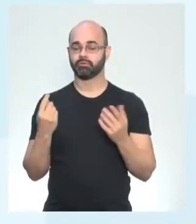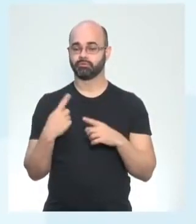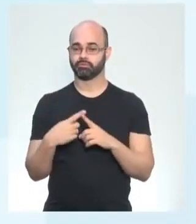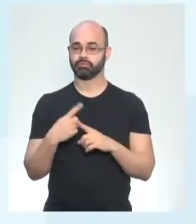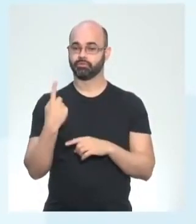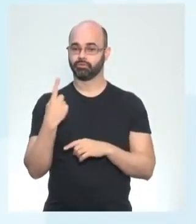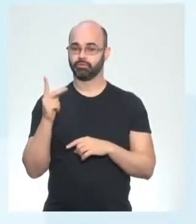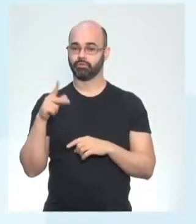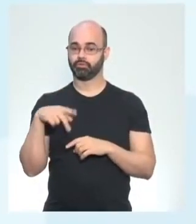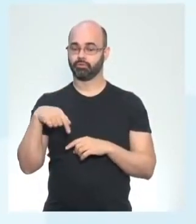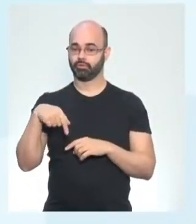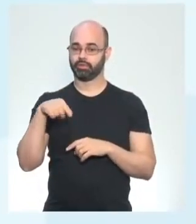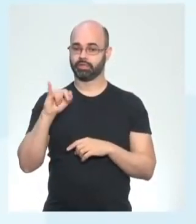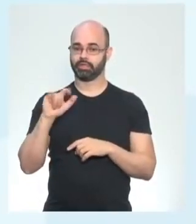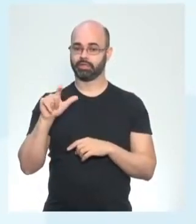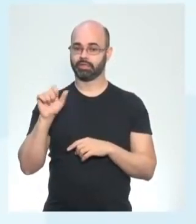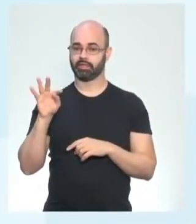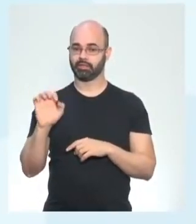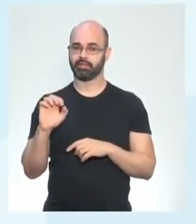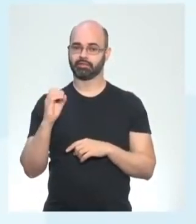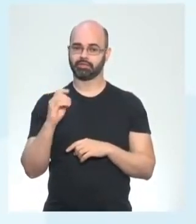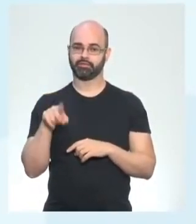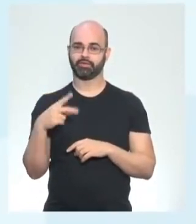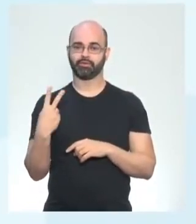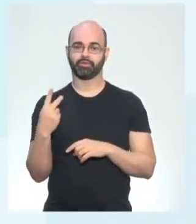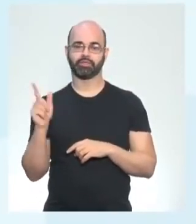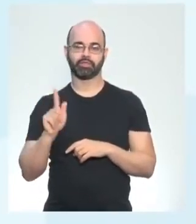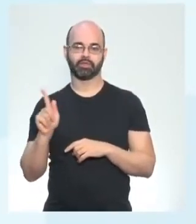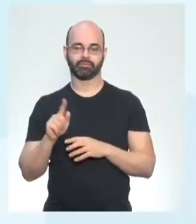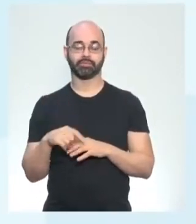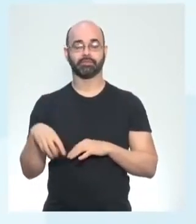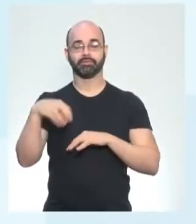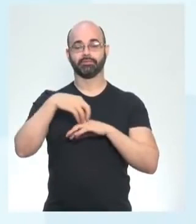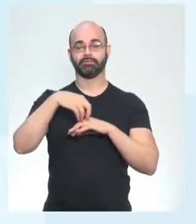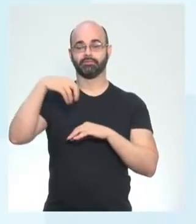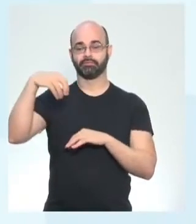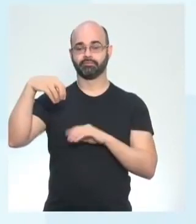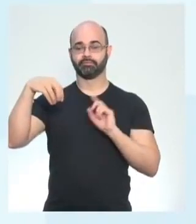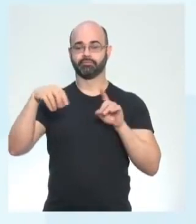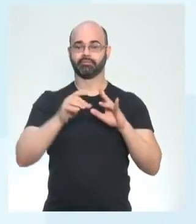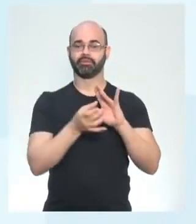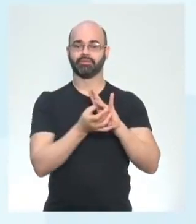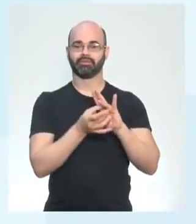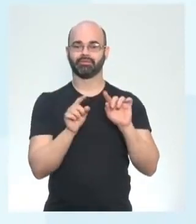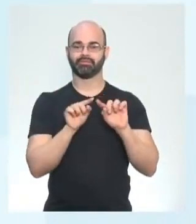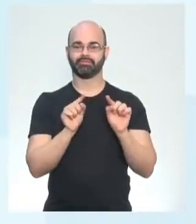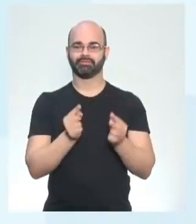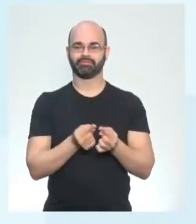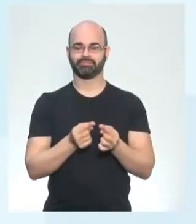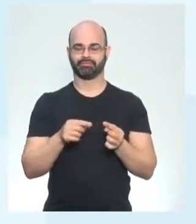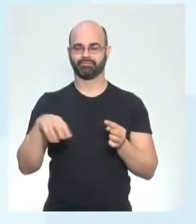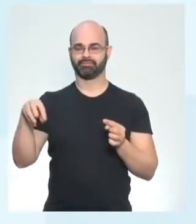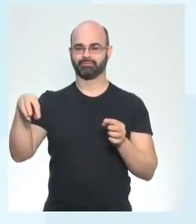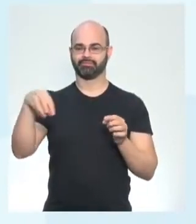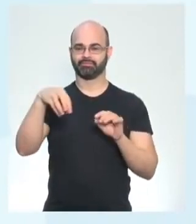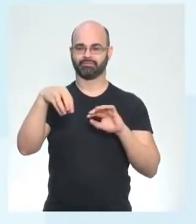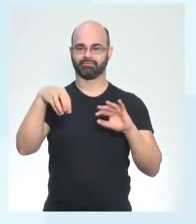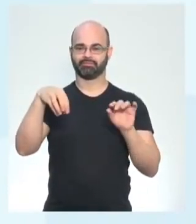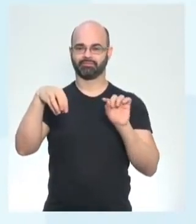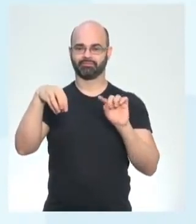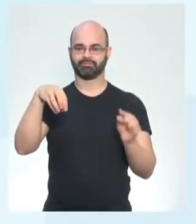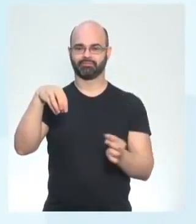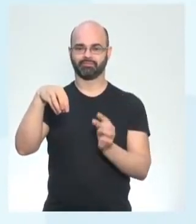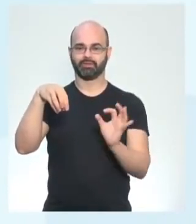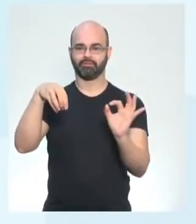corresponde a 0,2 gramas? Então, ela tem lá o diamante e tem o anel. E ela quer saber, pesando esse anel, né, colocando lá, qual